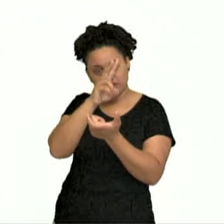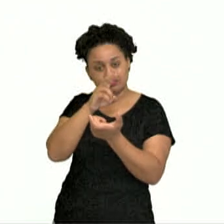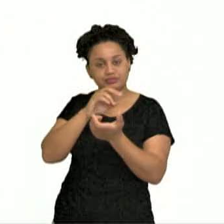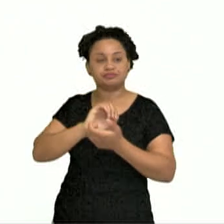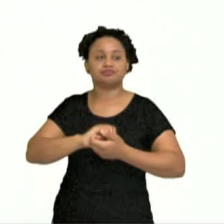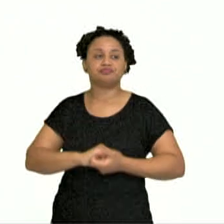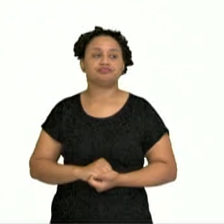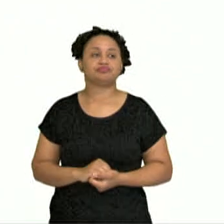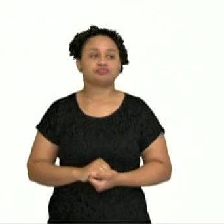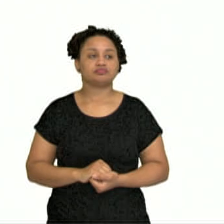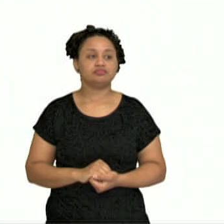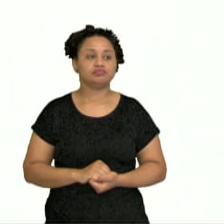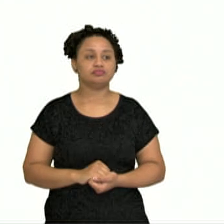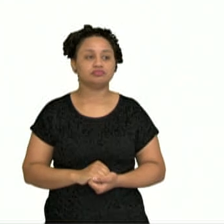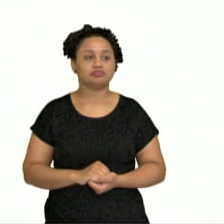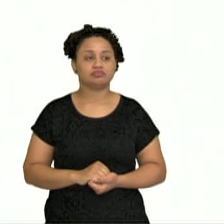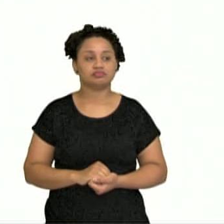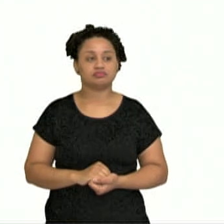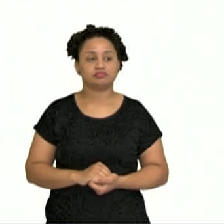forte.